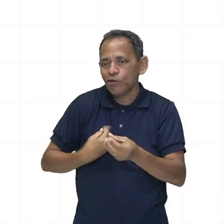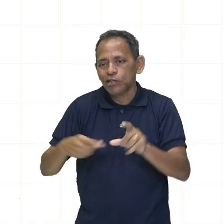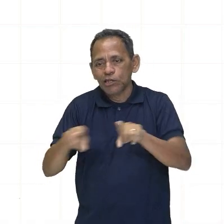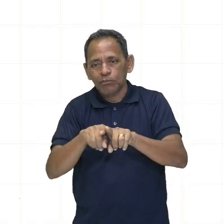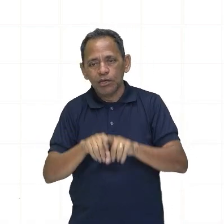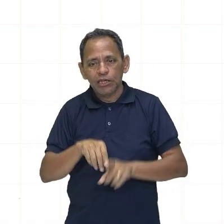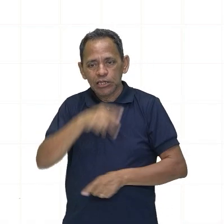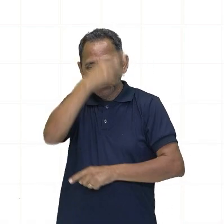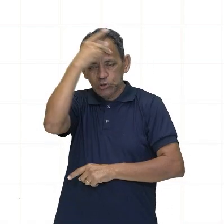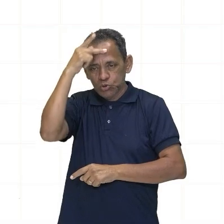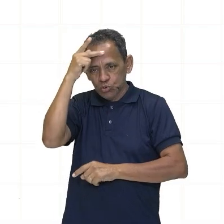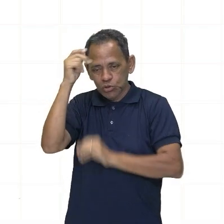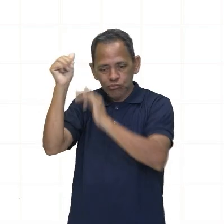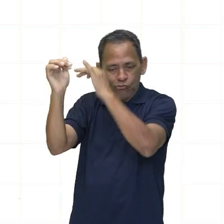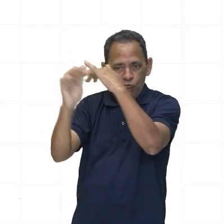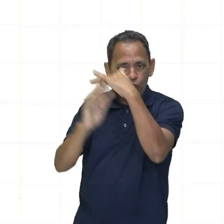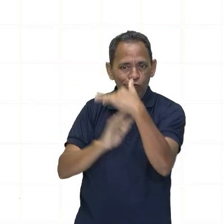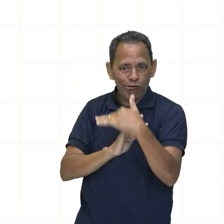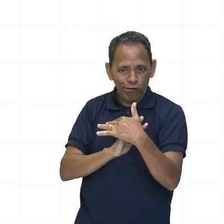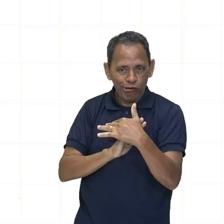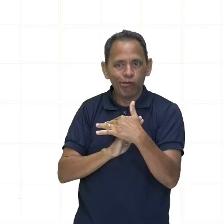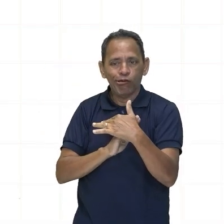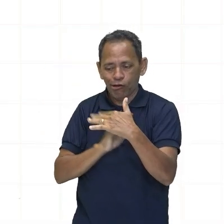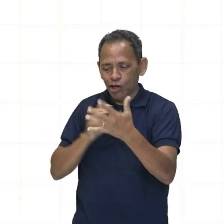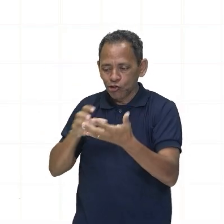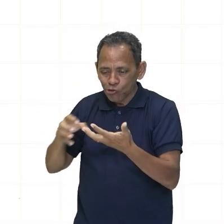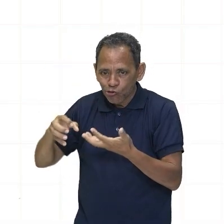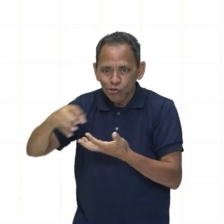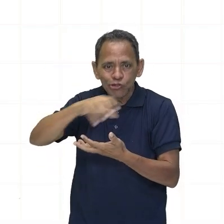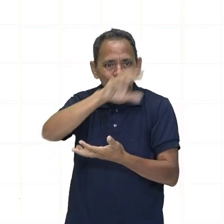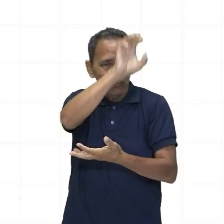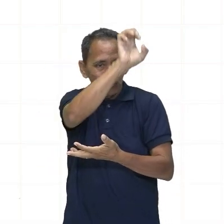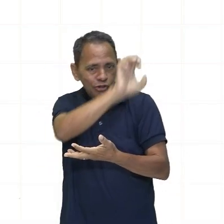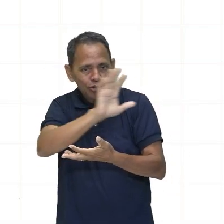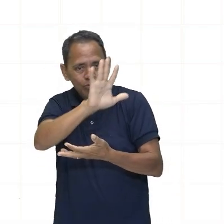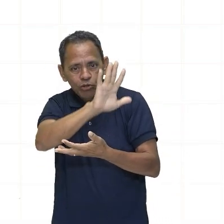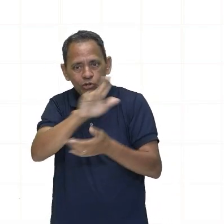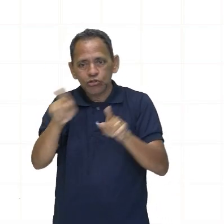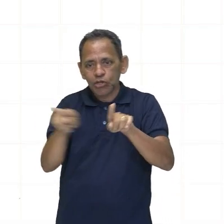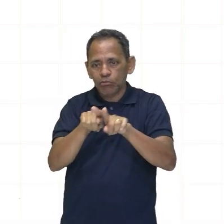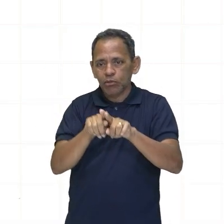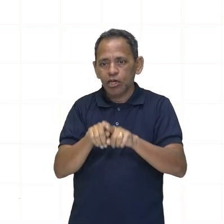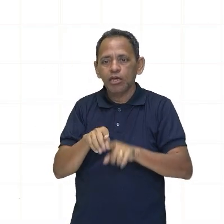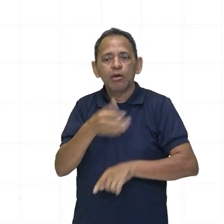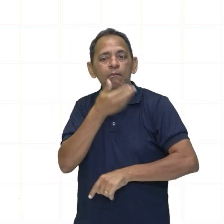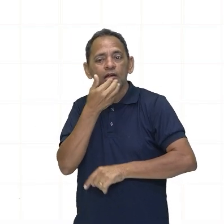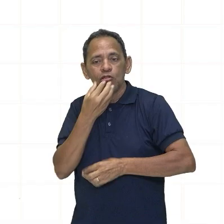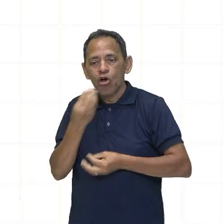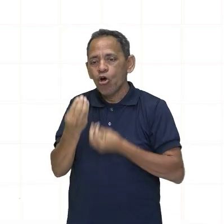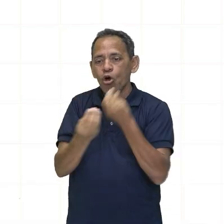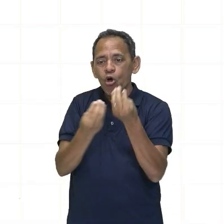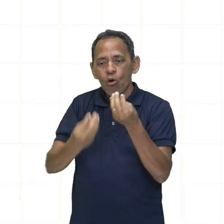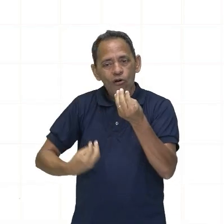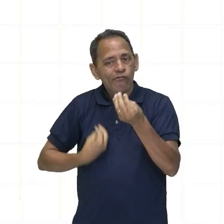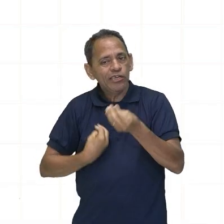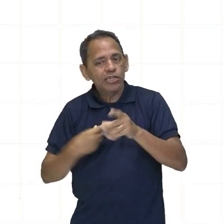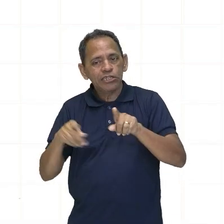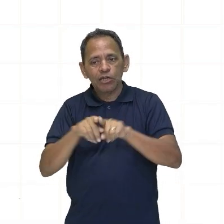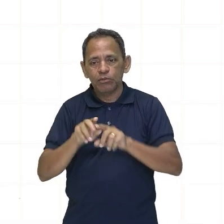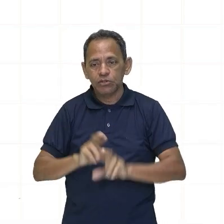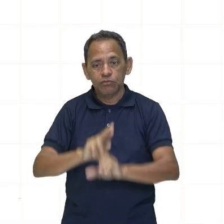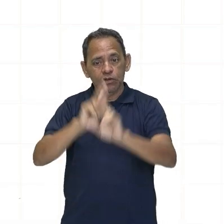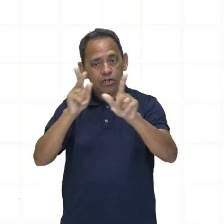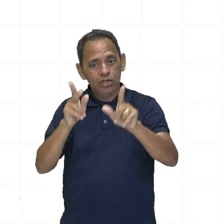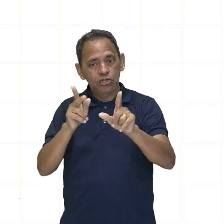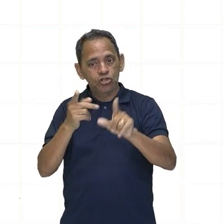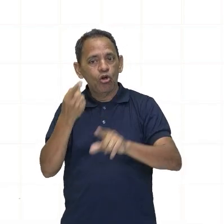do continente europeu em busca dessas melhores condições, nessa imigração livre, né, diferentemente do que a gente